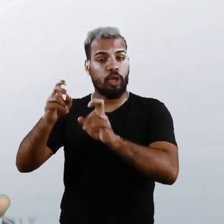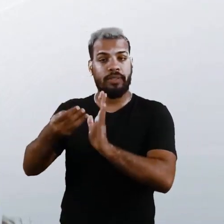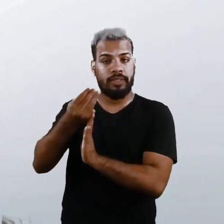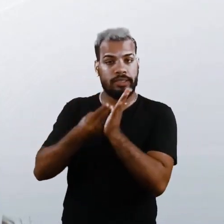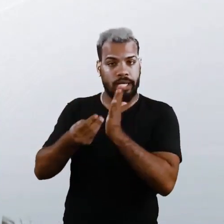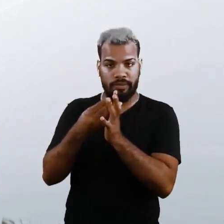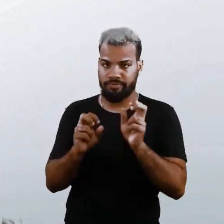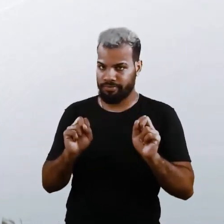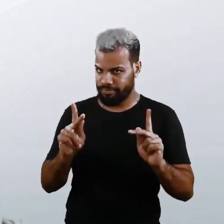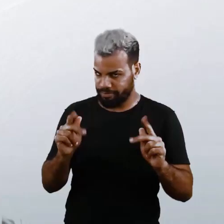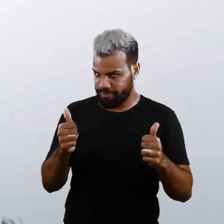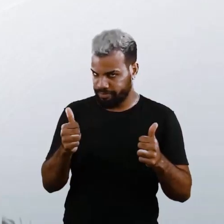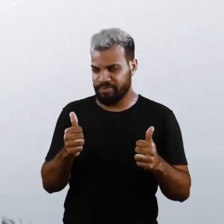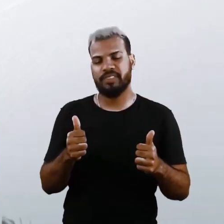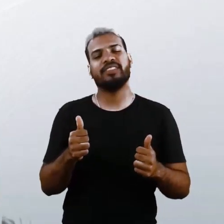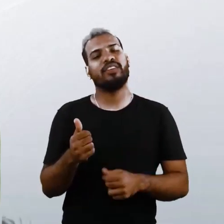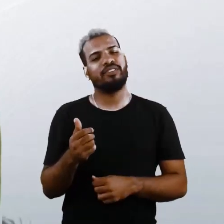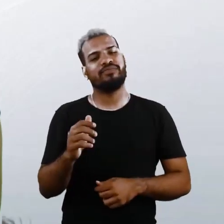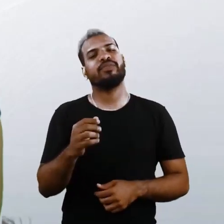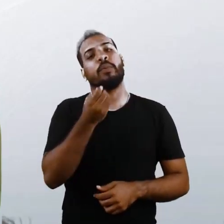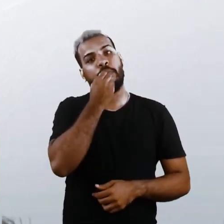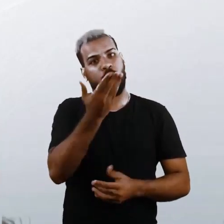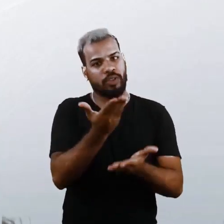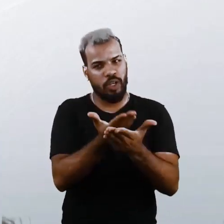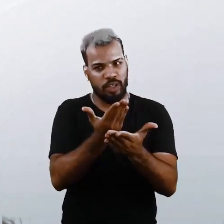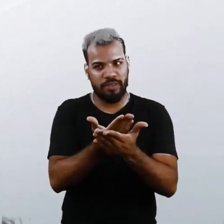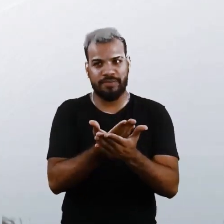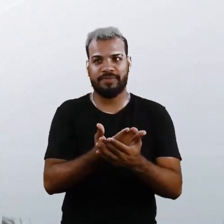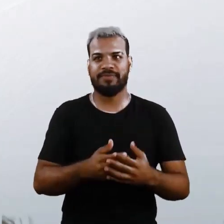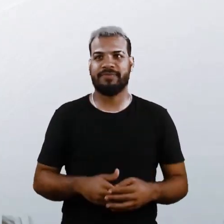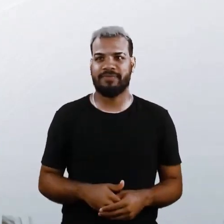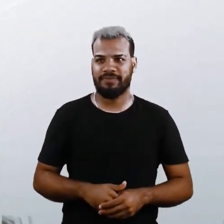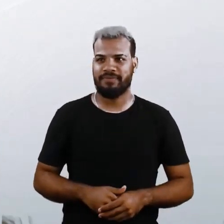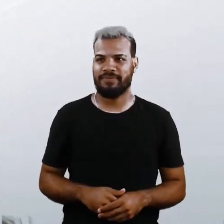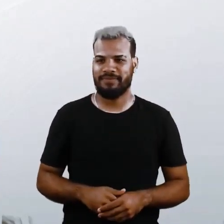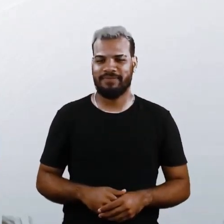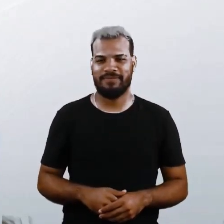de pensamento do design. Tá certo? Então vamos lá, bons